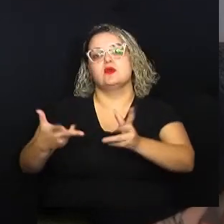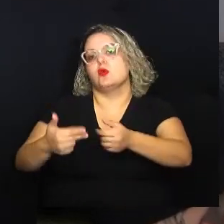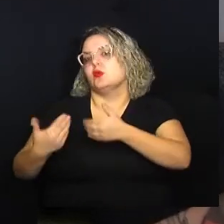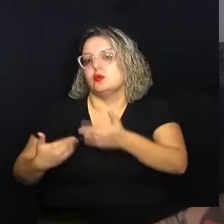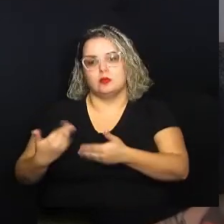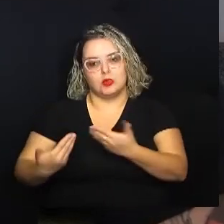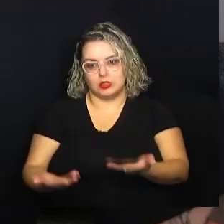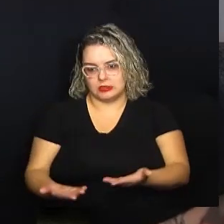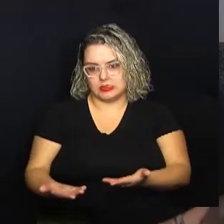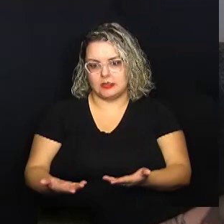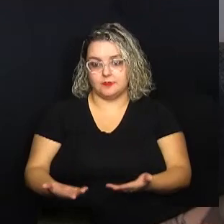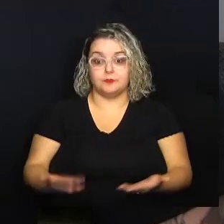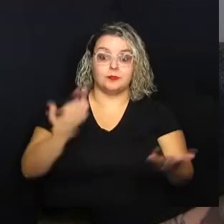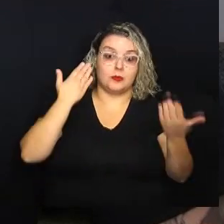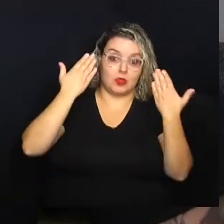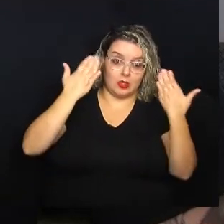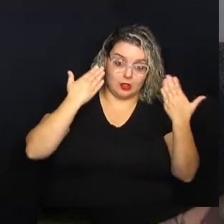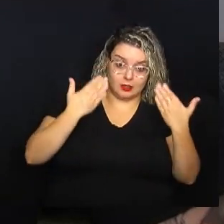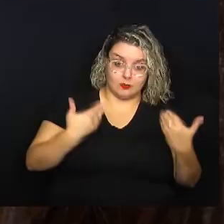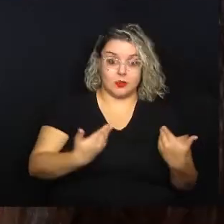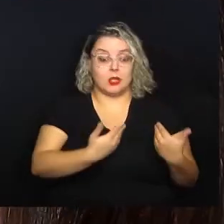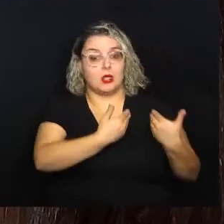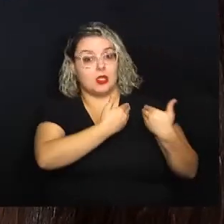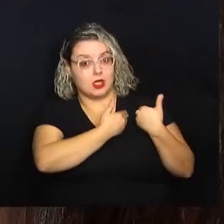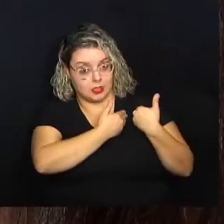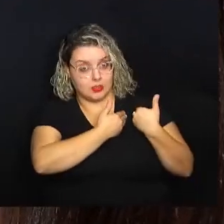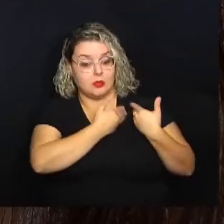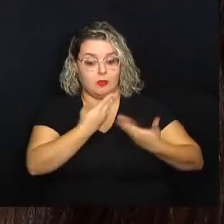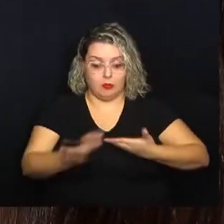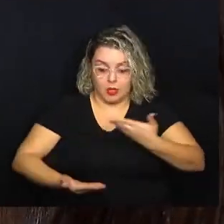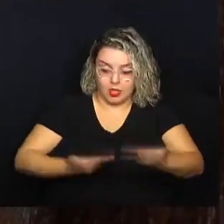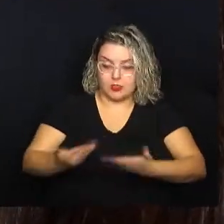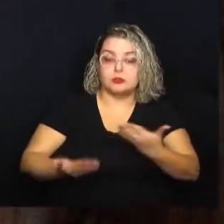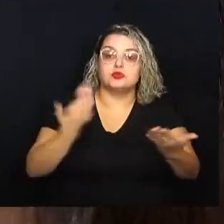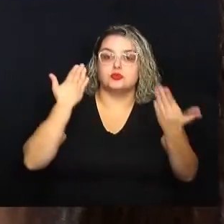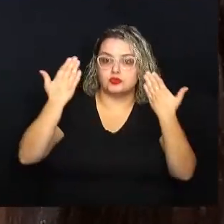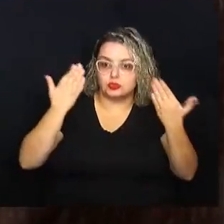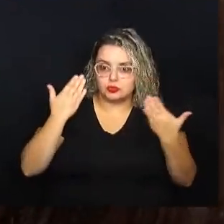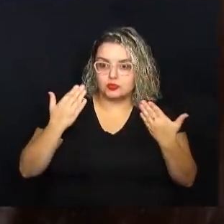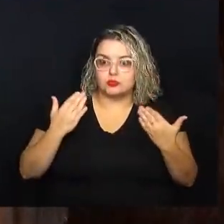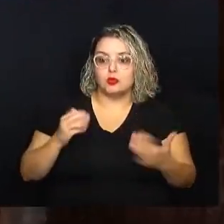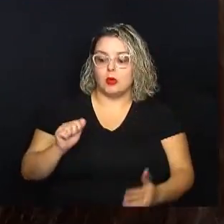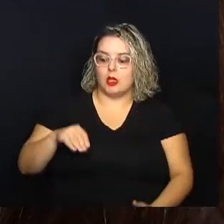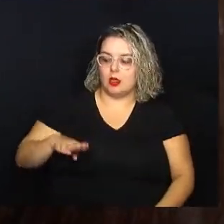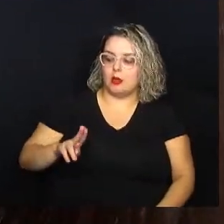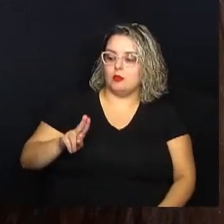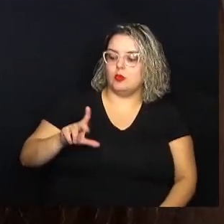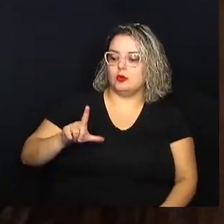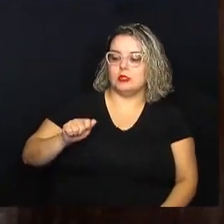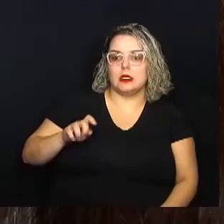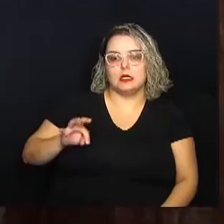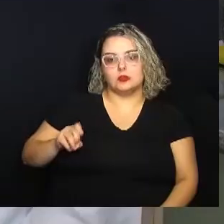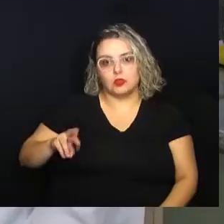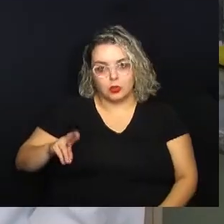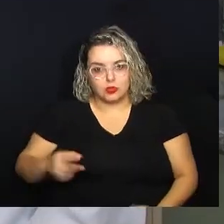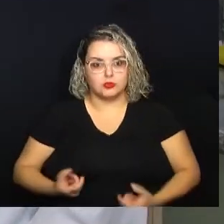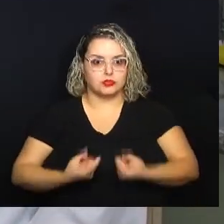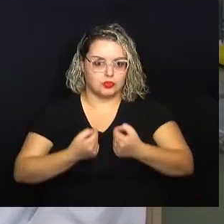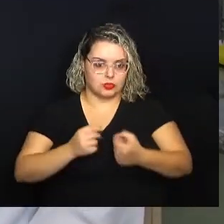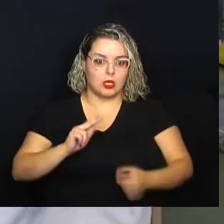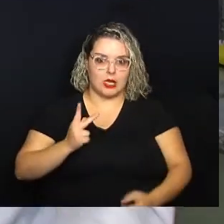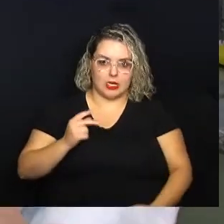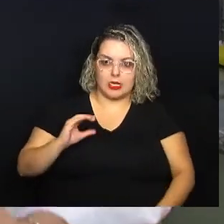outra pessoa, que é isso que vai importar naquele momento. A psicóloga responsável pelo serviço de psicologia do Ambulatório